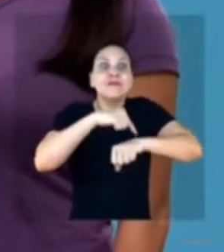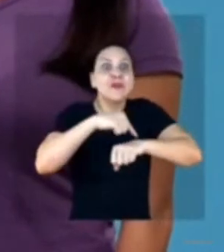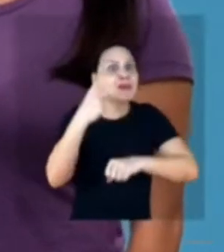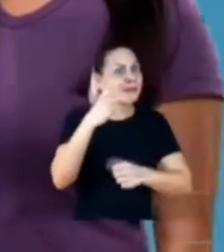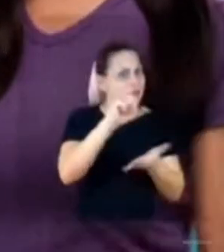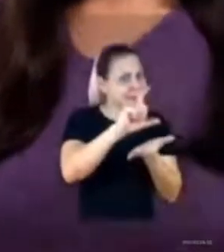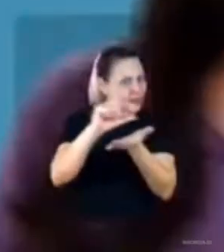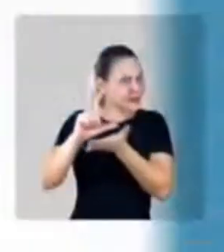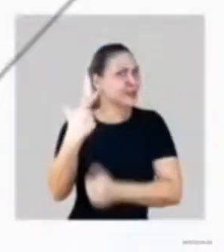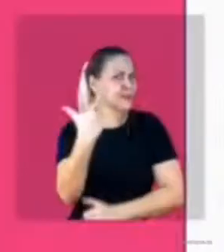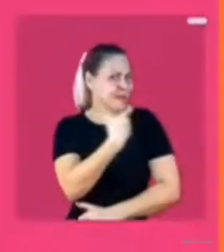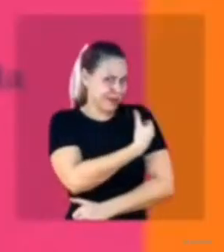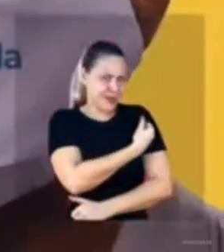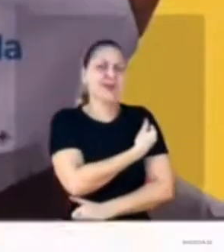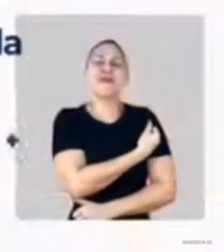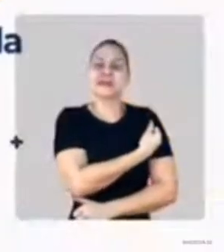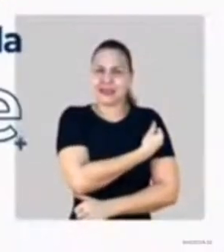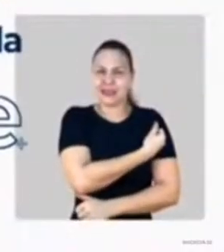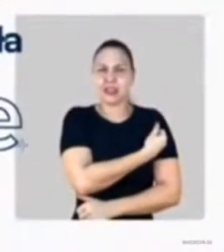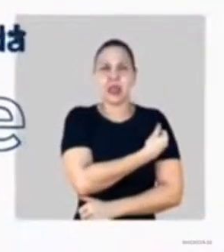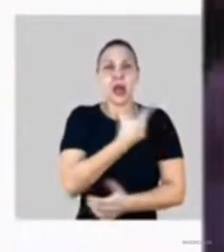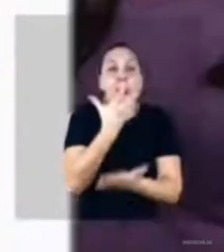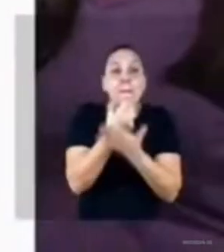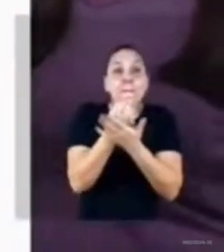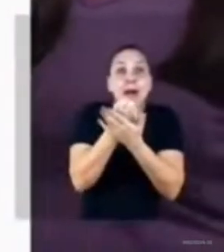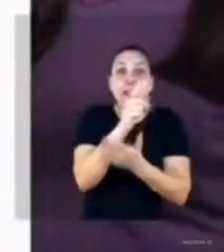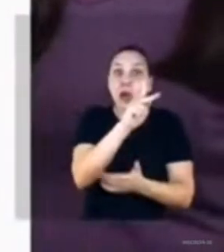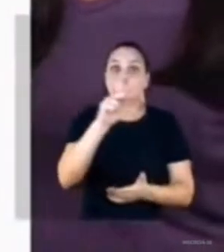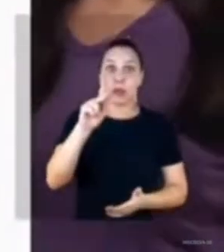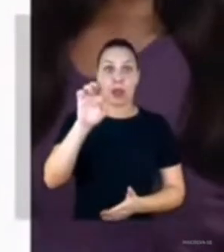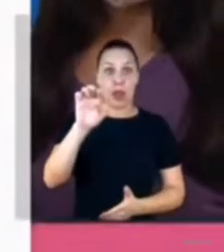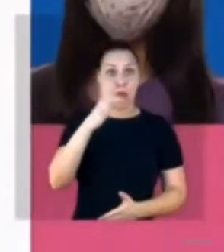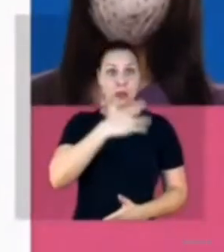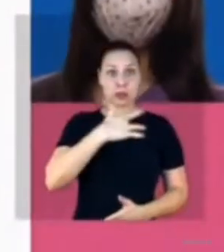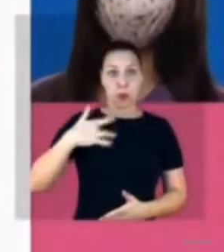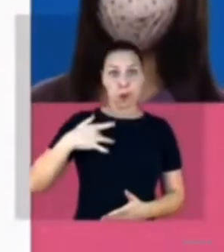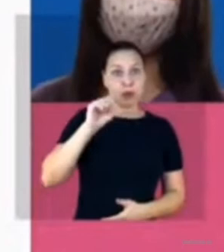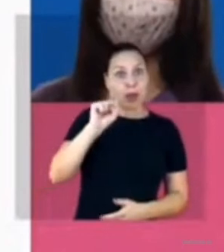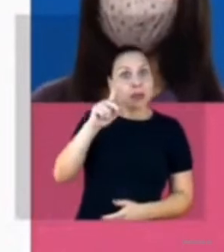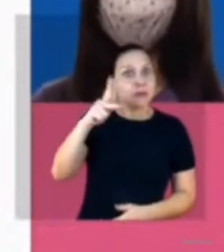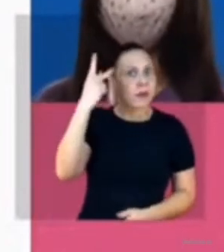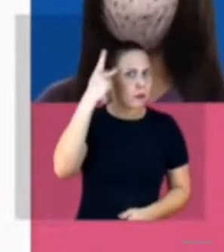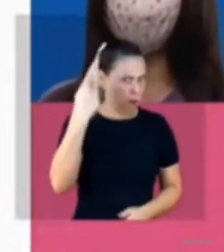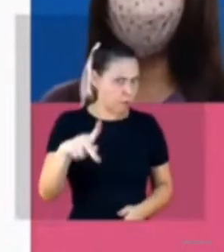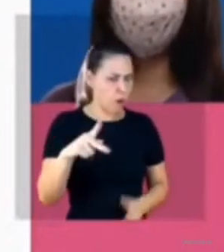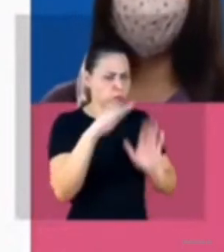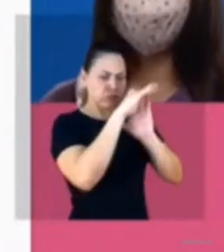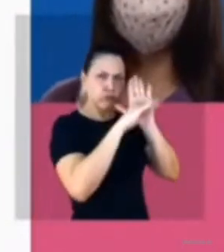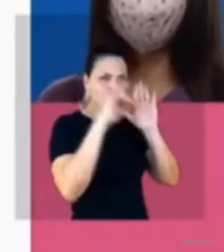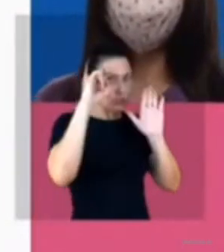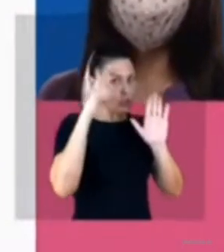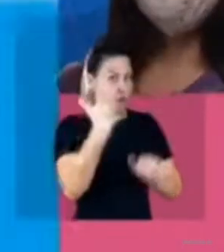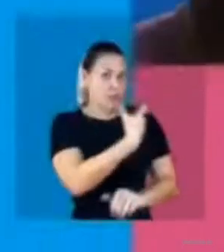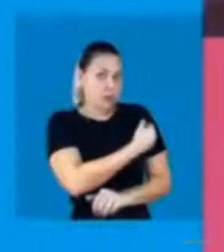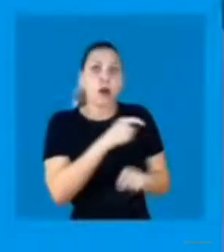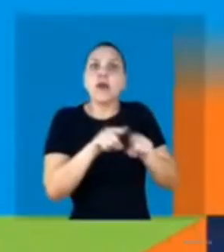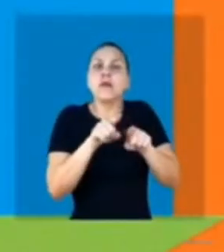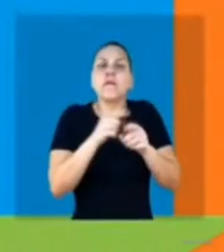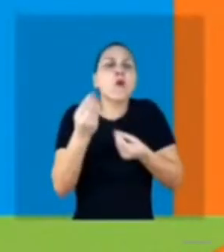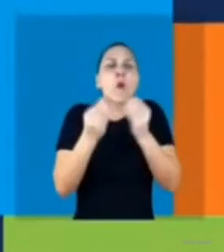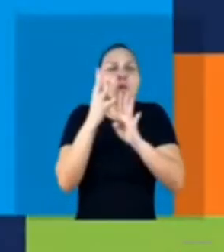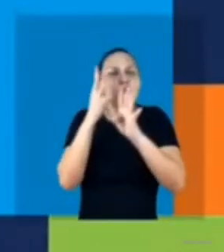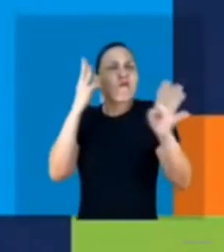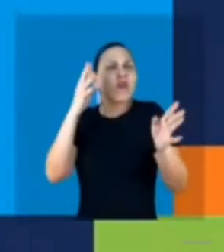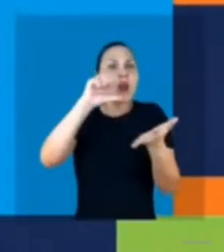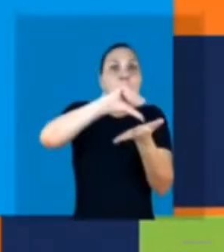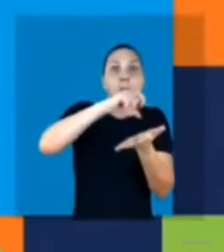E agora é a hora da segunda dose. Baixe o aplicativo eSaúde SP, veja o calendário de vacinação e